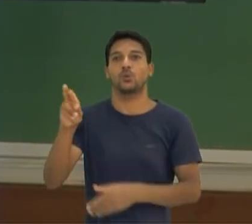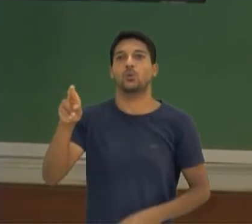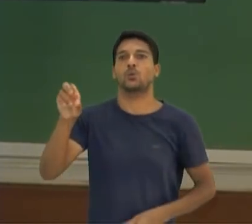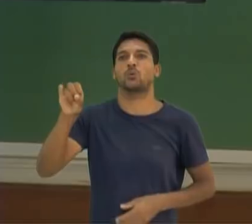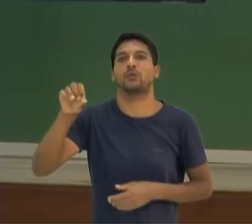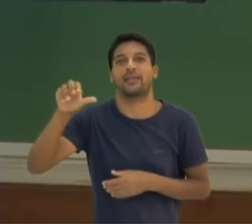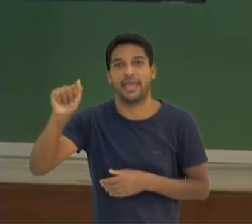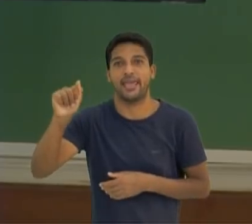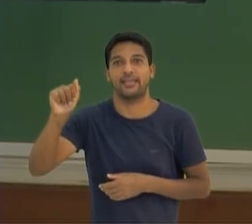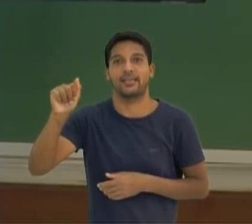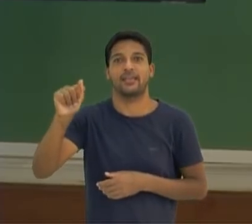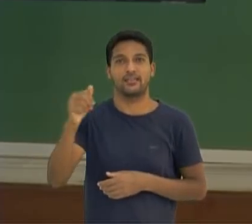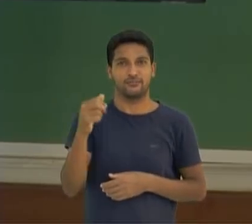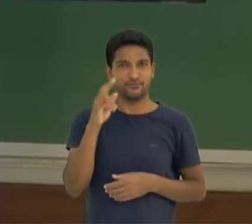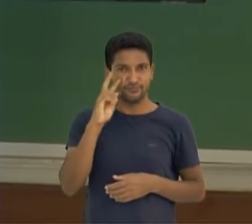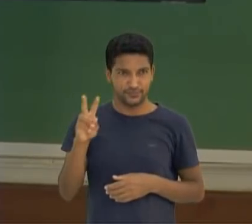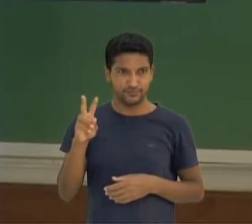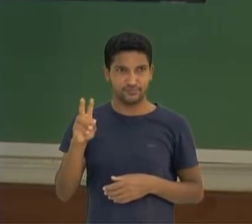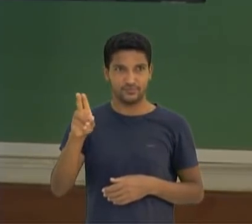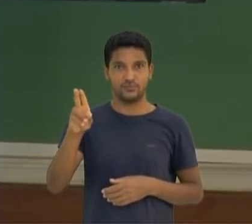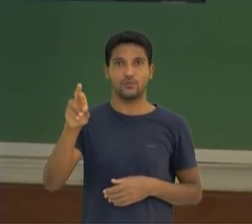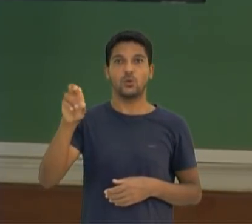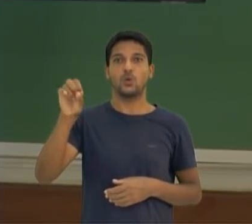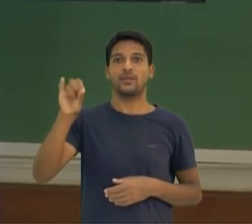ureia. Ureia, beleza?